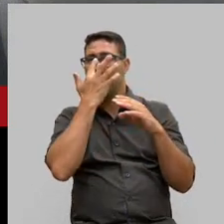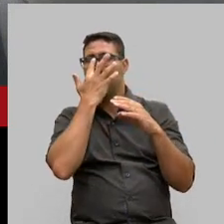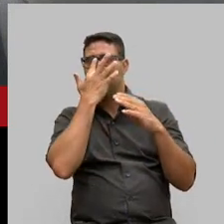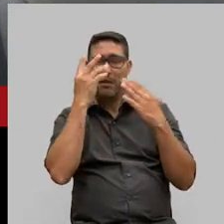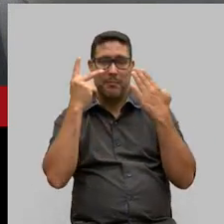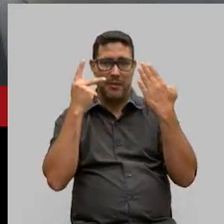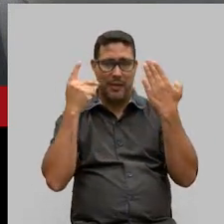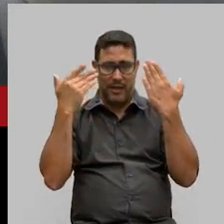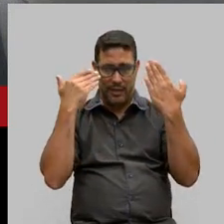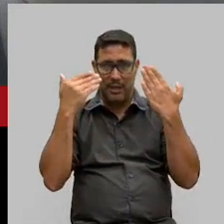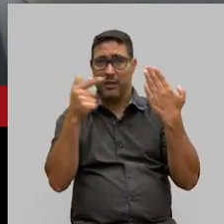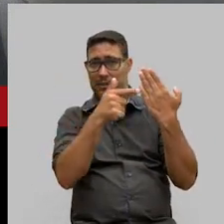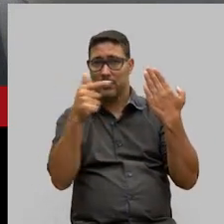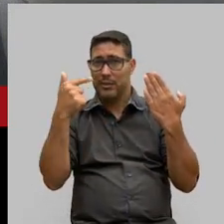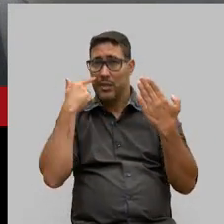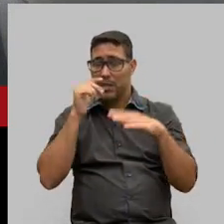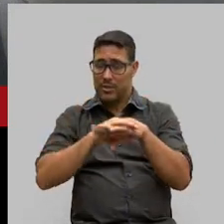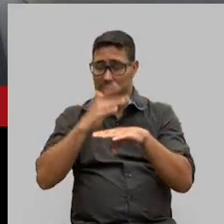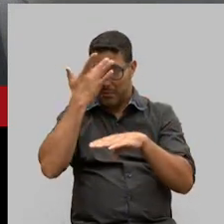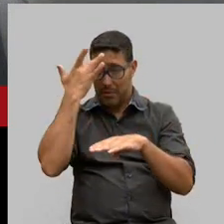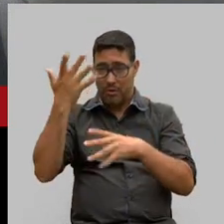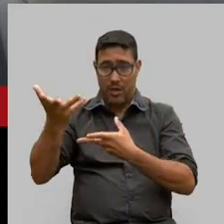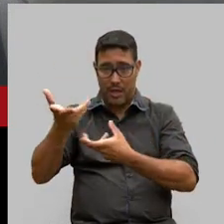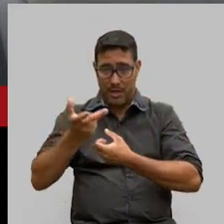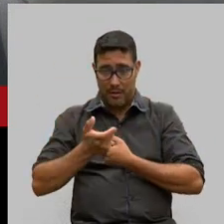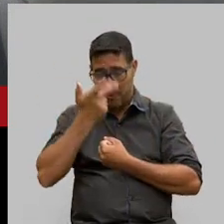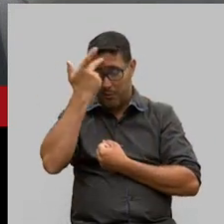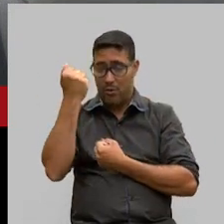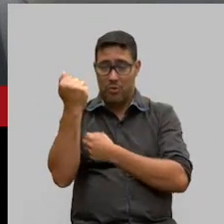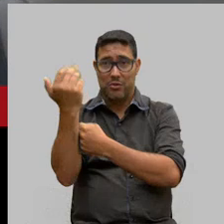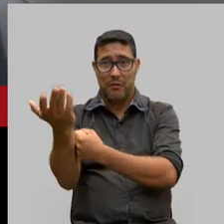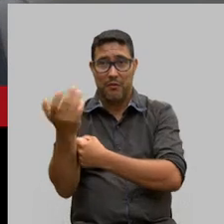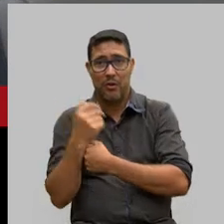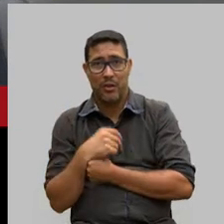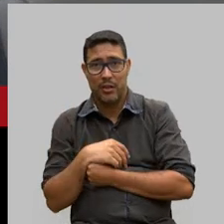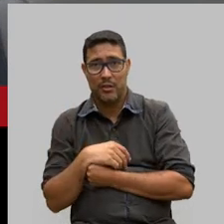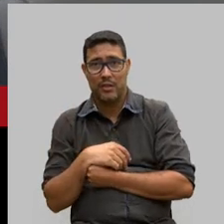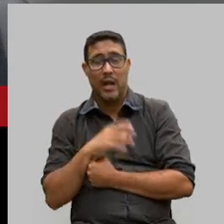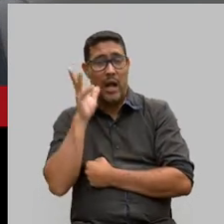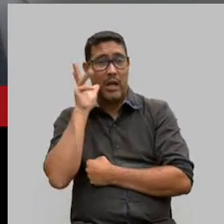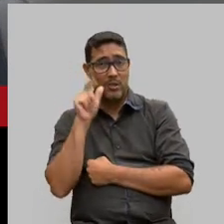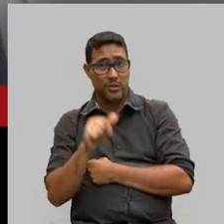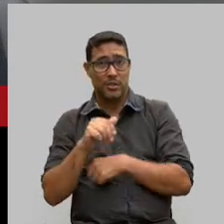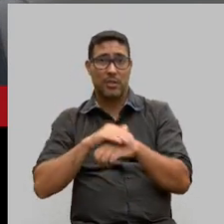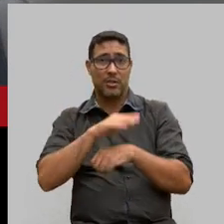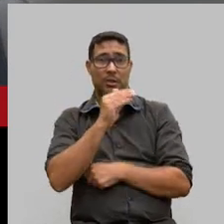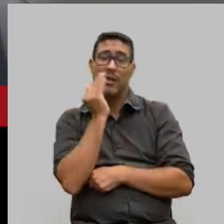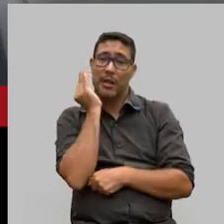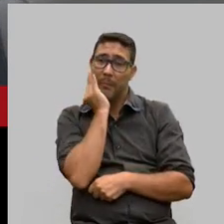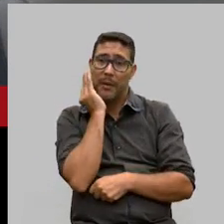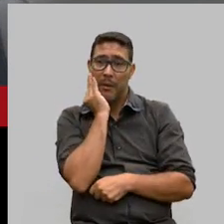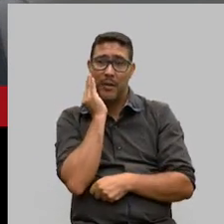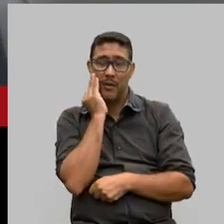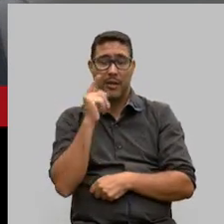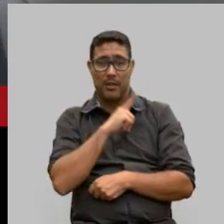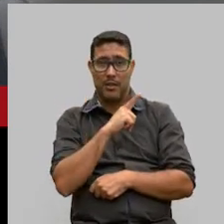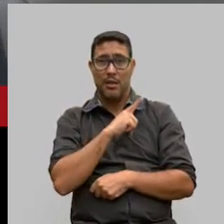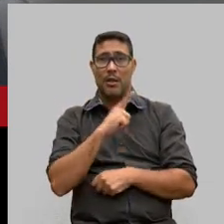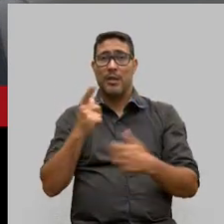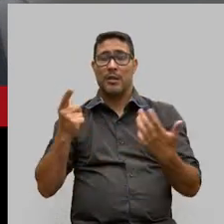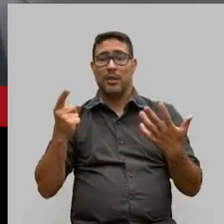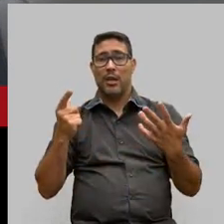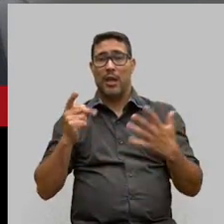sentido de receber as pessoas de fora achando que Barbacena tem a cura por ser referência em